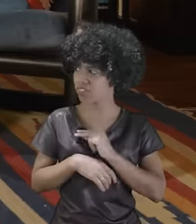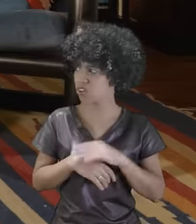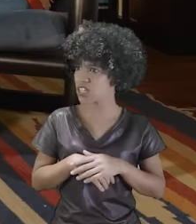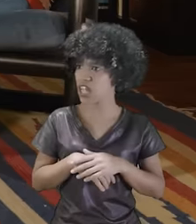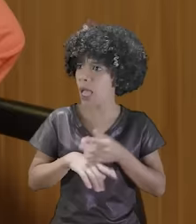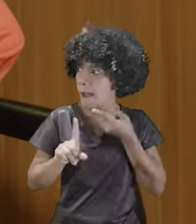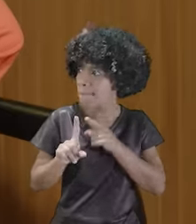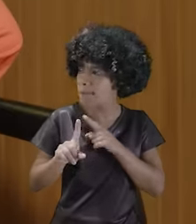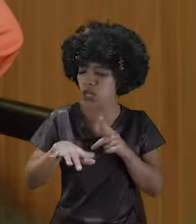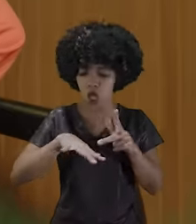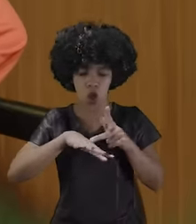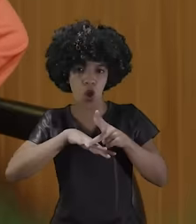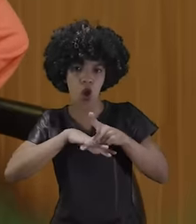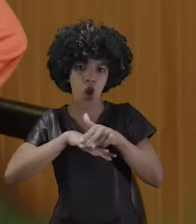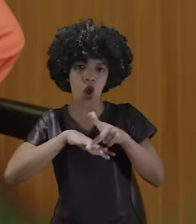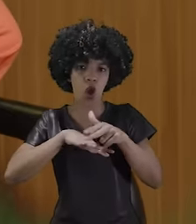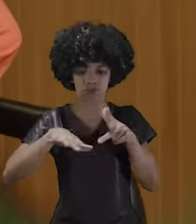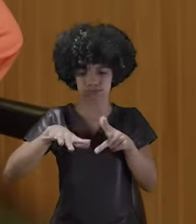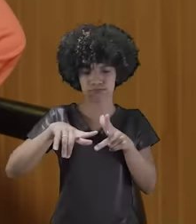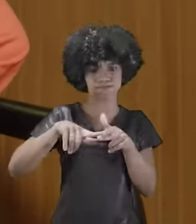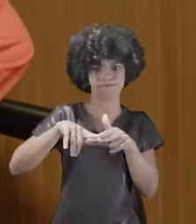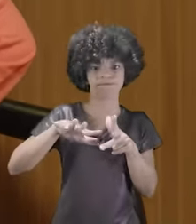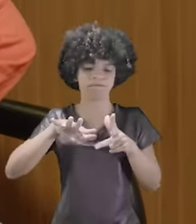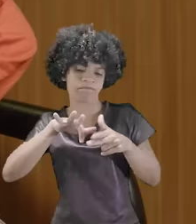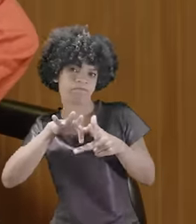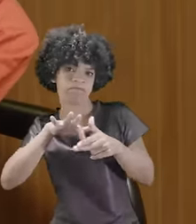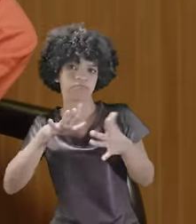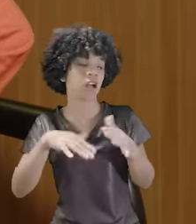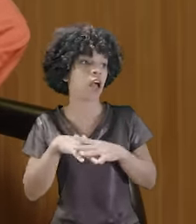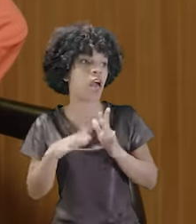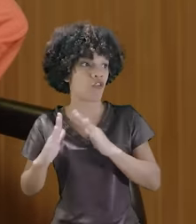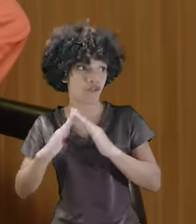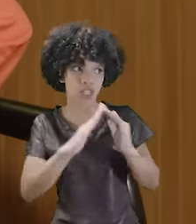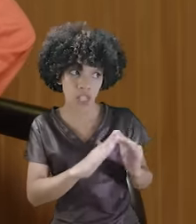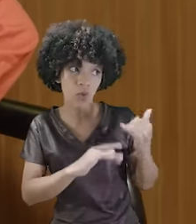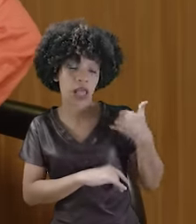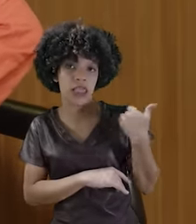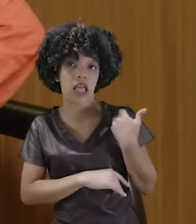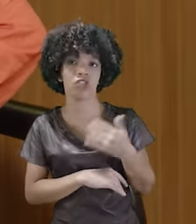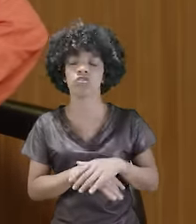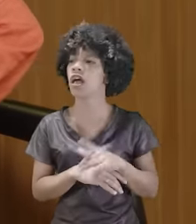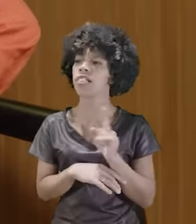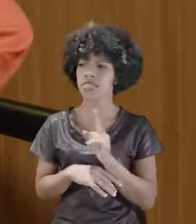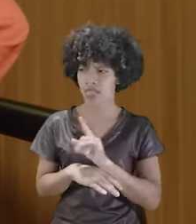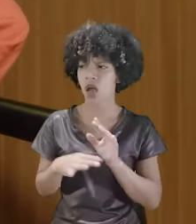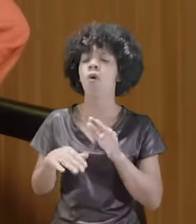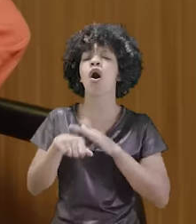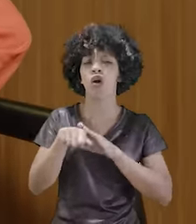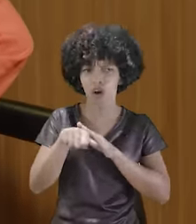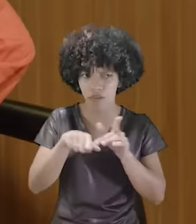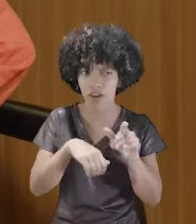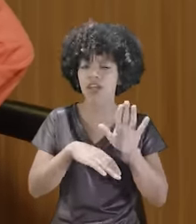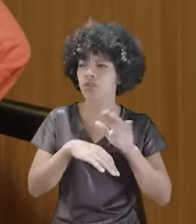chegaram a ameaçar vamos cortar vamos cortar o dedo aí tava um vizinho dele e que ele tá com uma idade e falou para eles não deixa